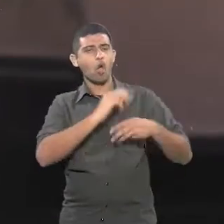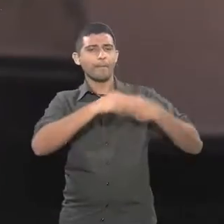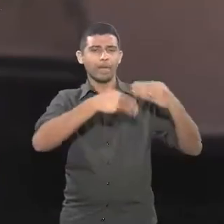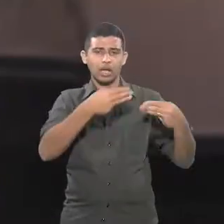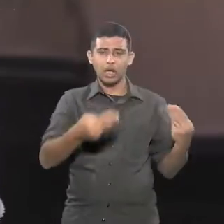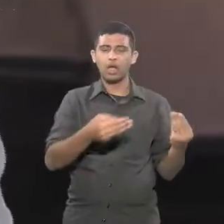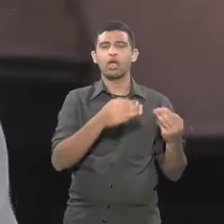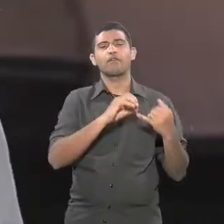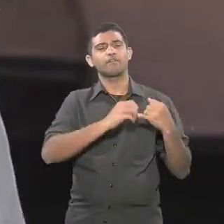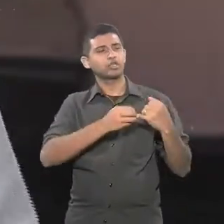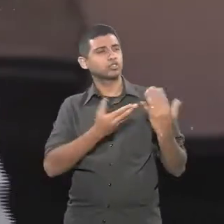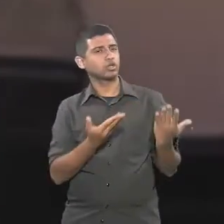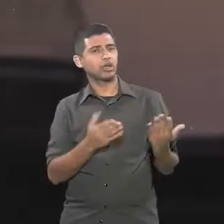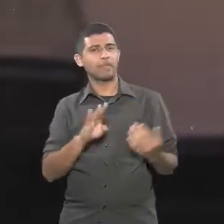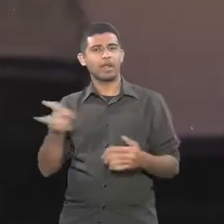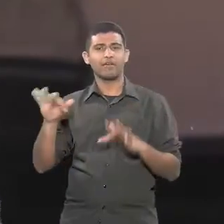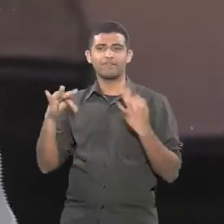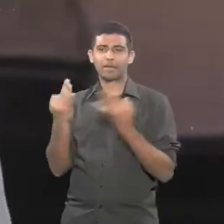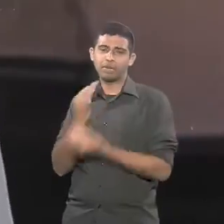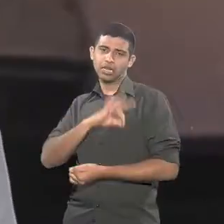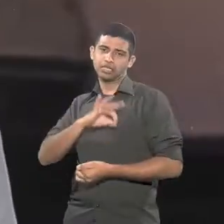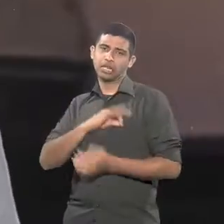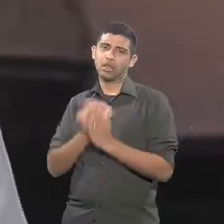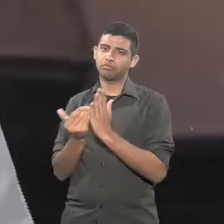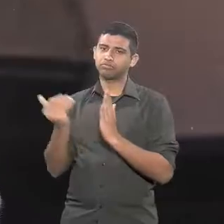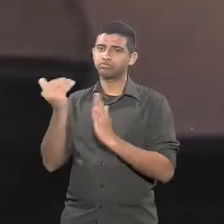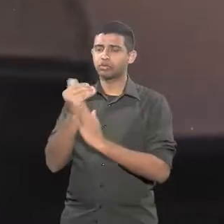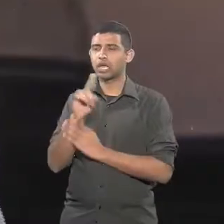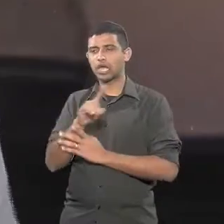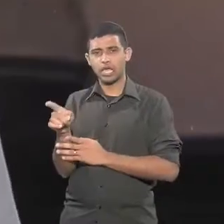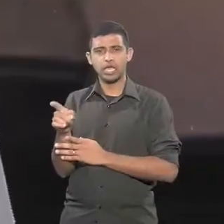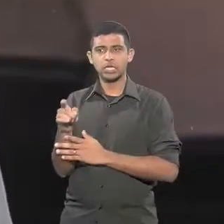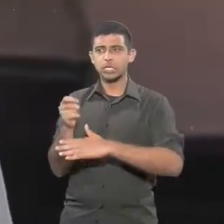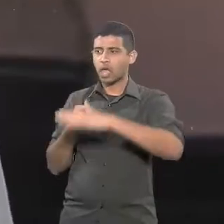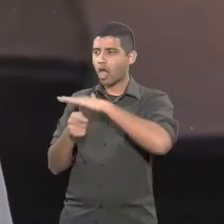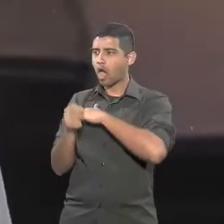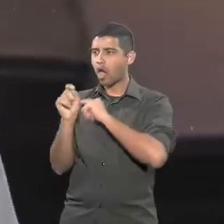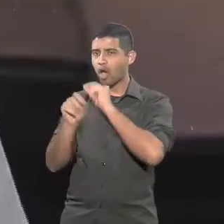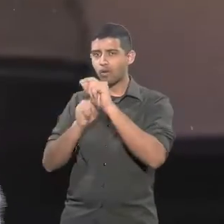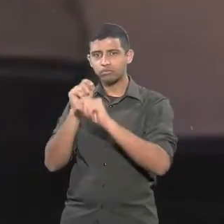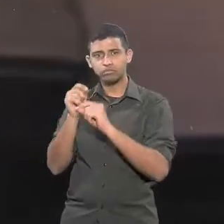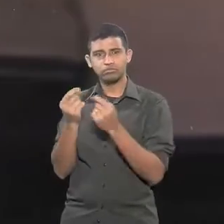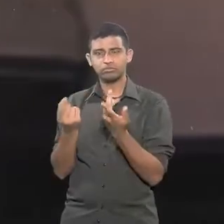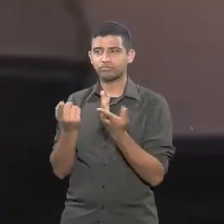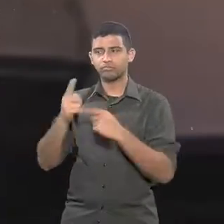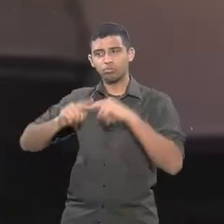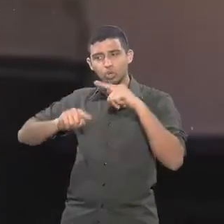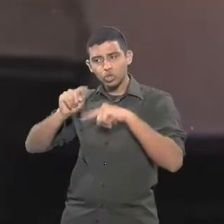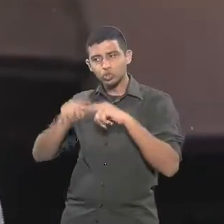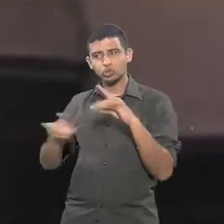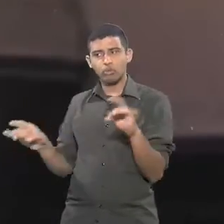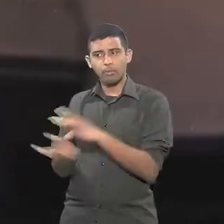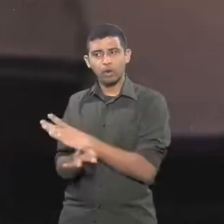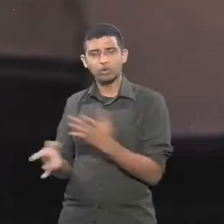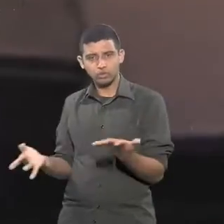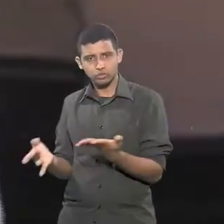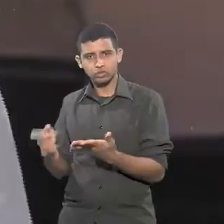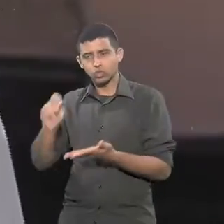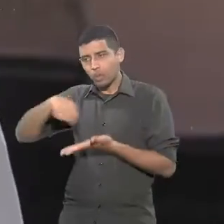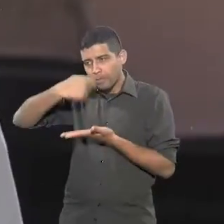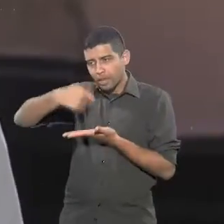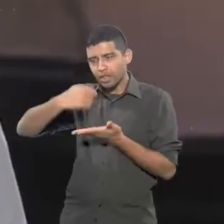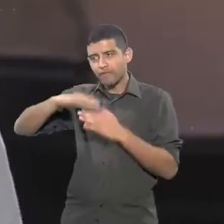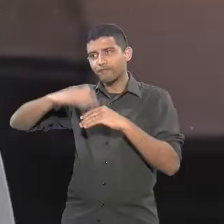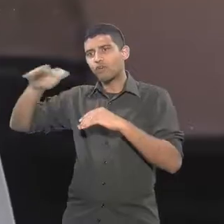no macarrão, né? E as famílias de maiores rendimentos, eles têm um investimento muito maior no alimento pronto, na